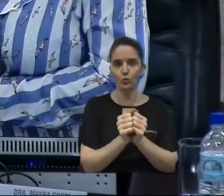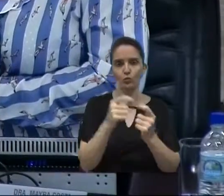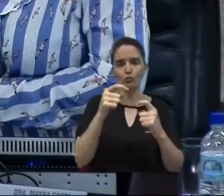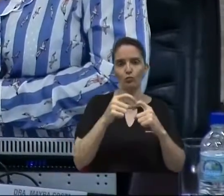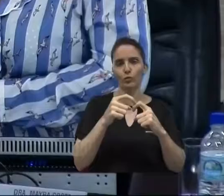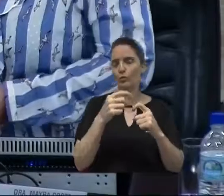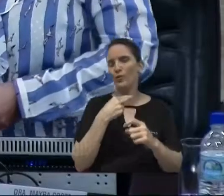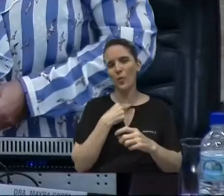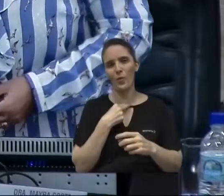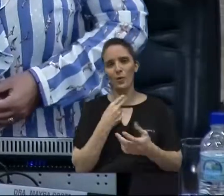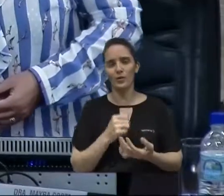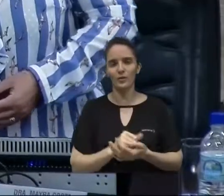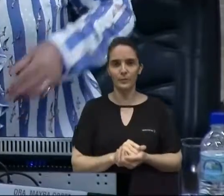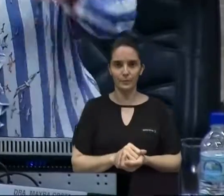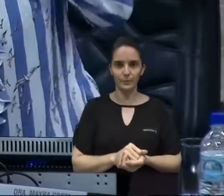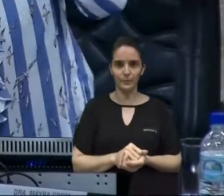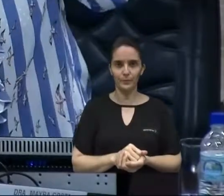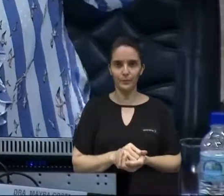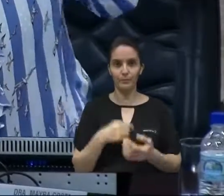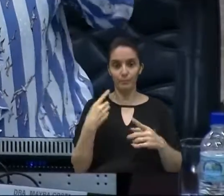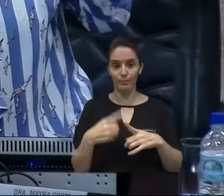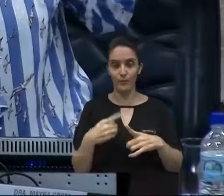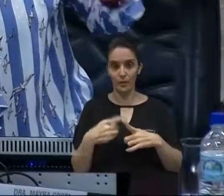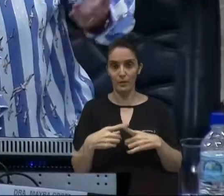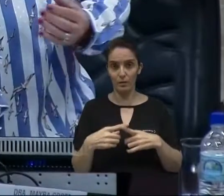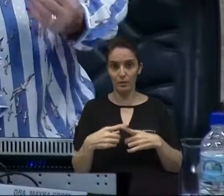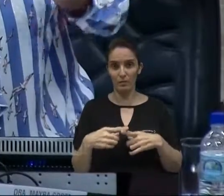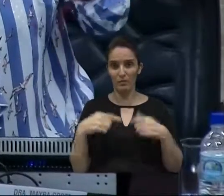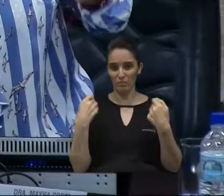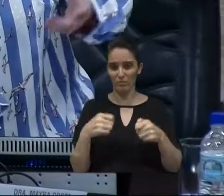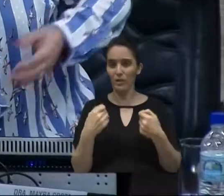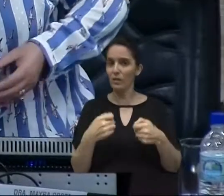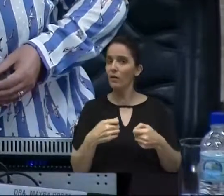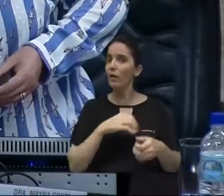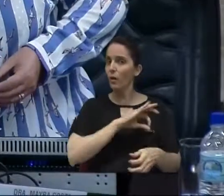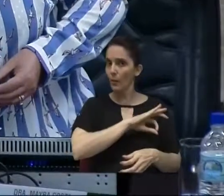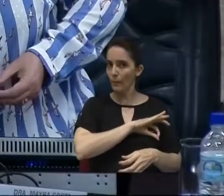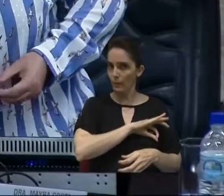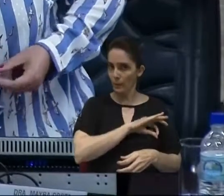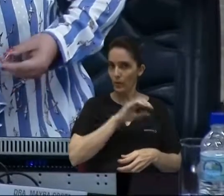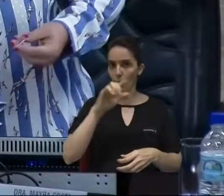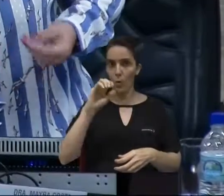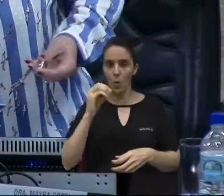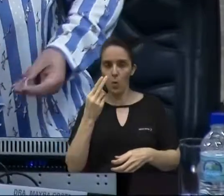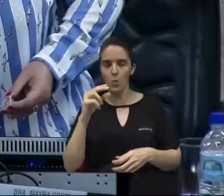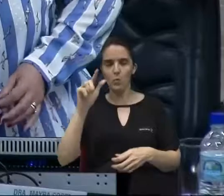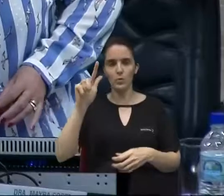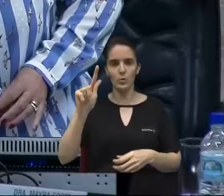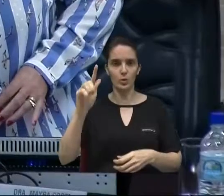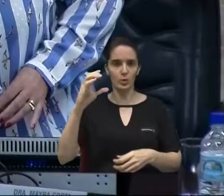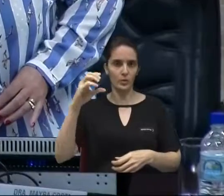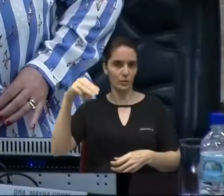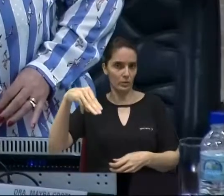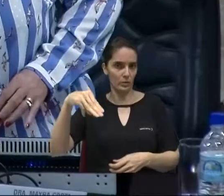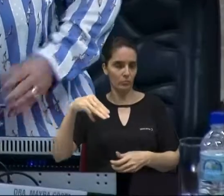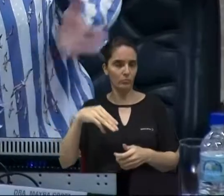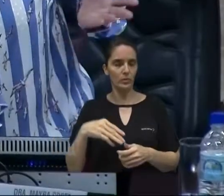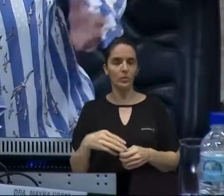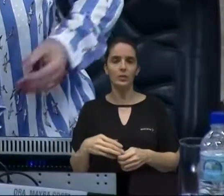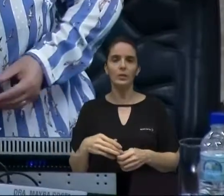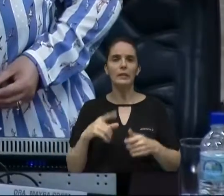né, cada vez mais, porque, querendo ou não, a presença do militar, do GCM, ele impõe um